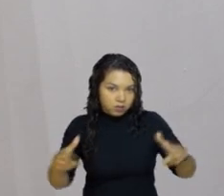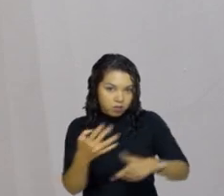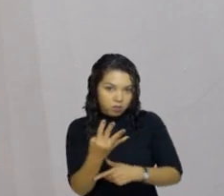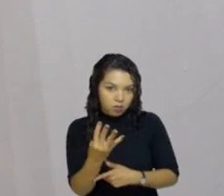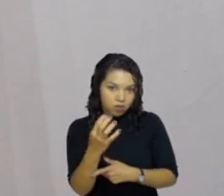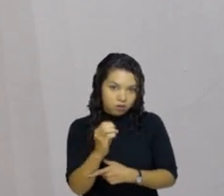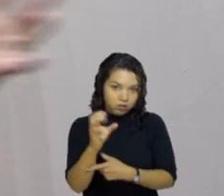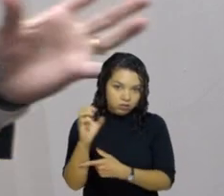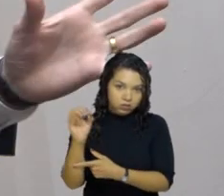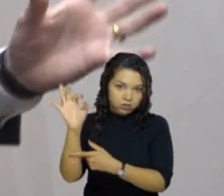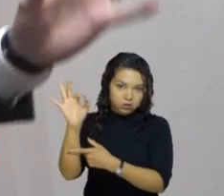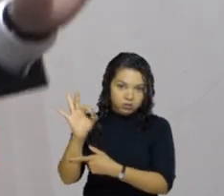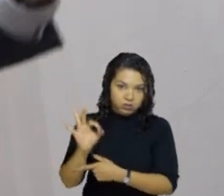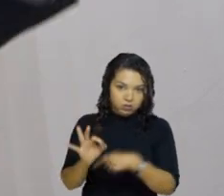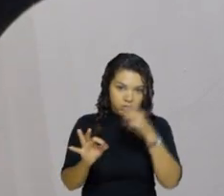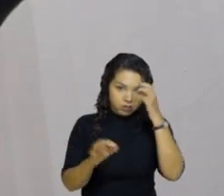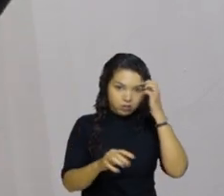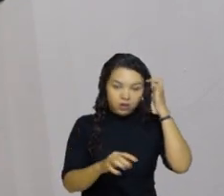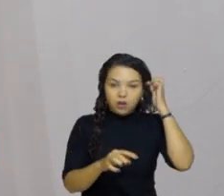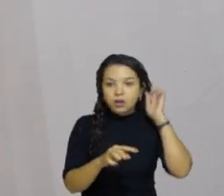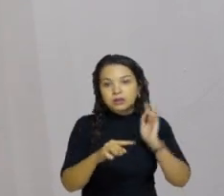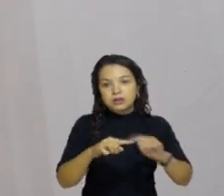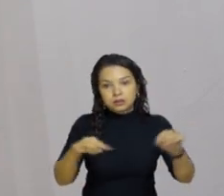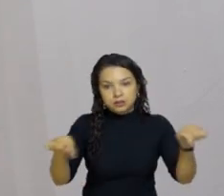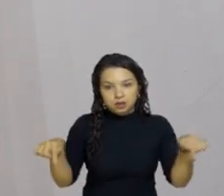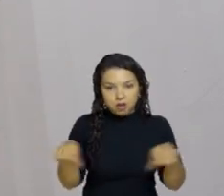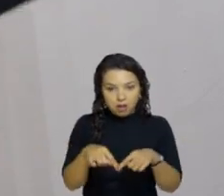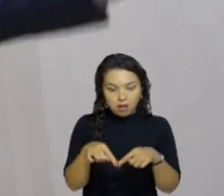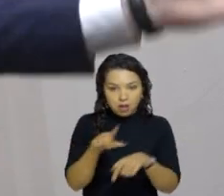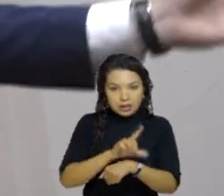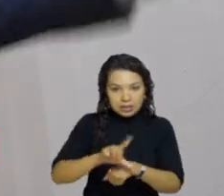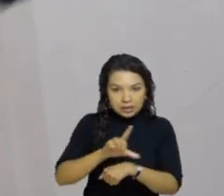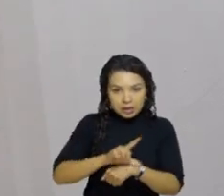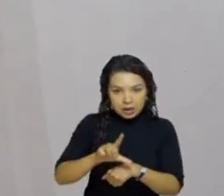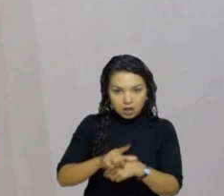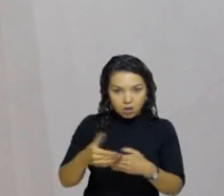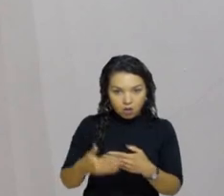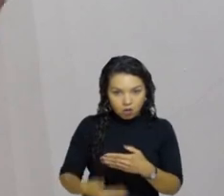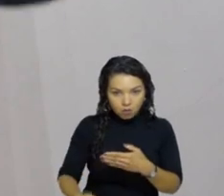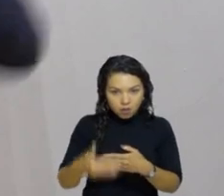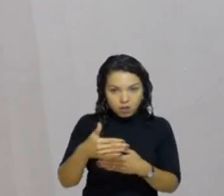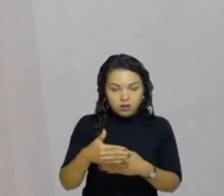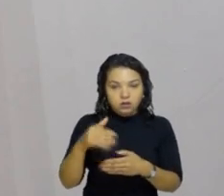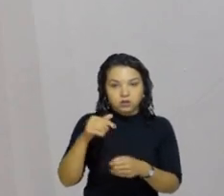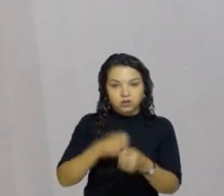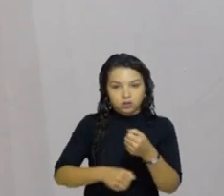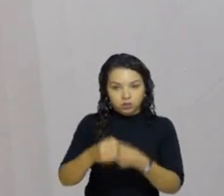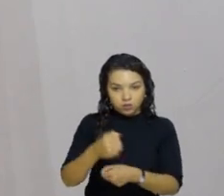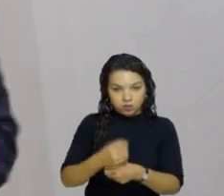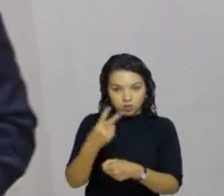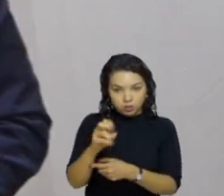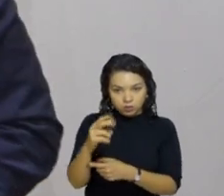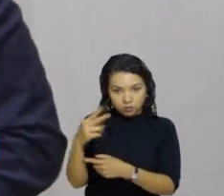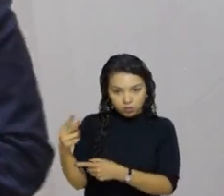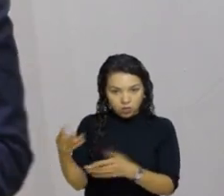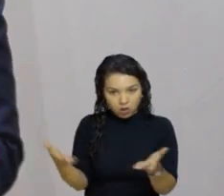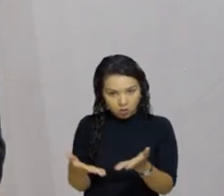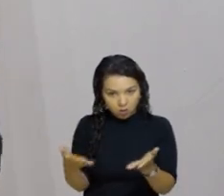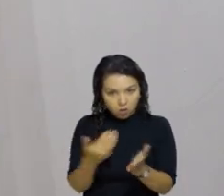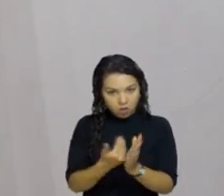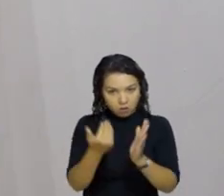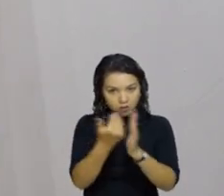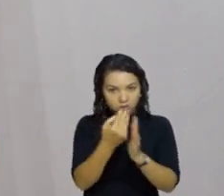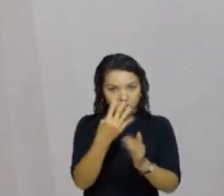400%. As salas Lilás começaram lá em 2022, no governo Jorginho ela aumenta em 400%.